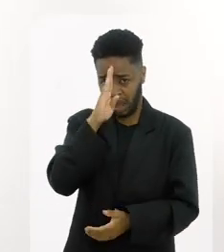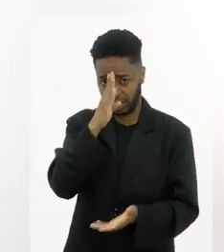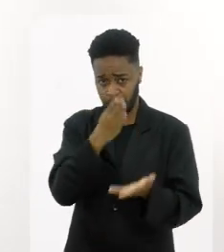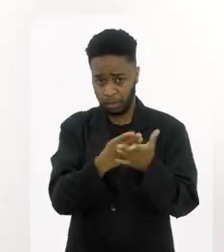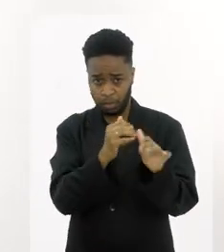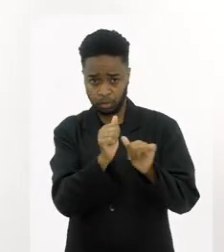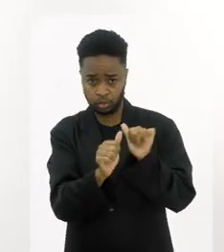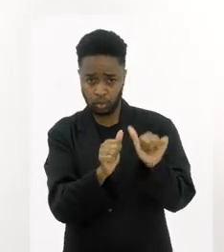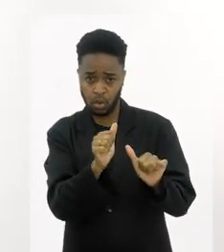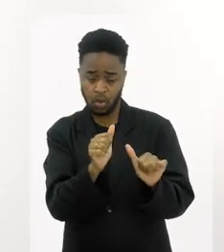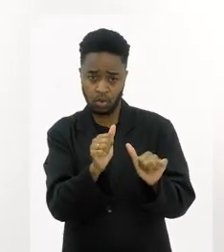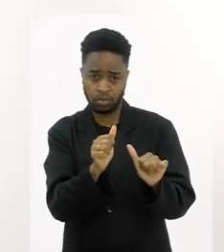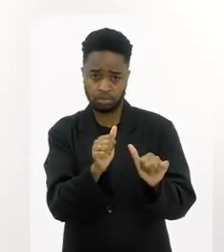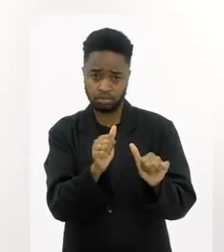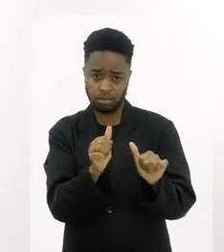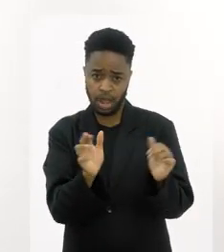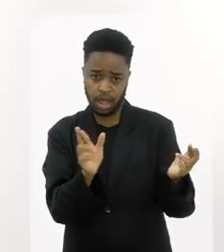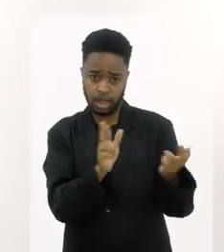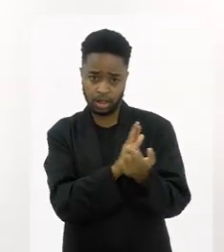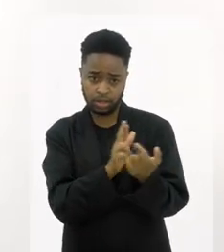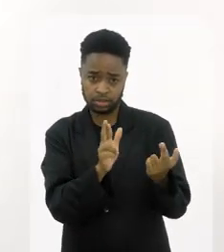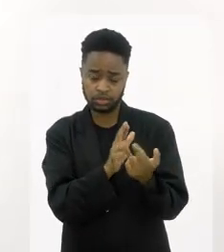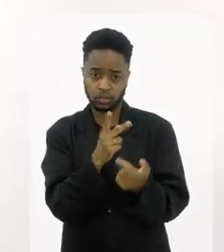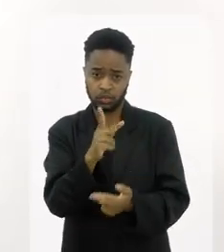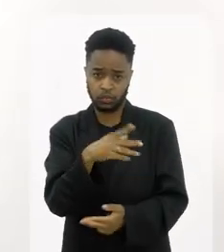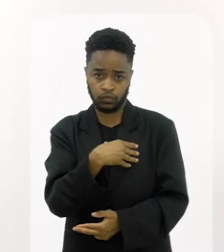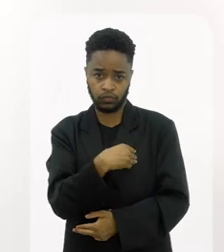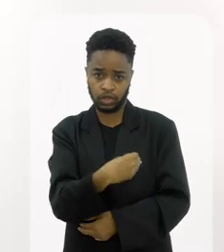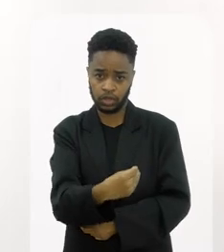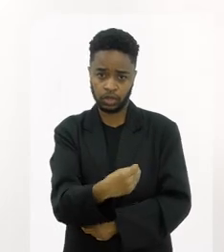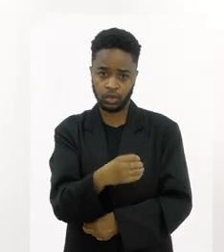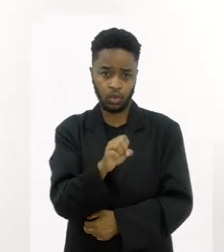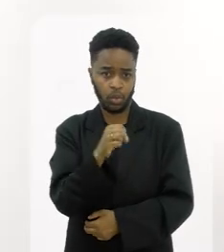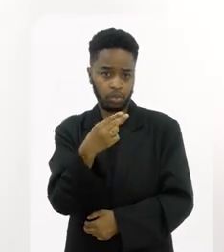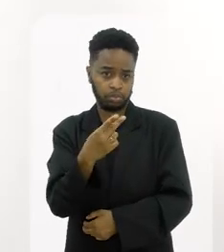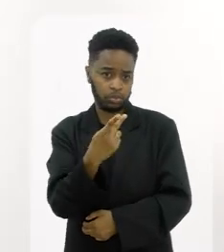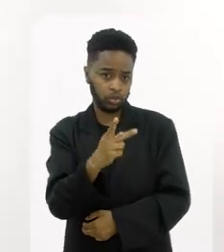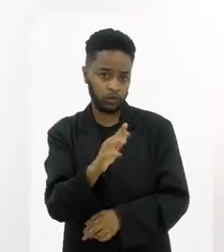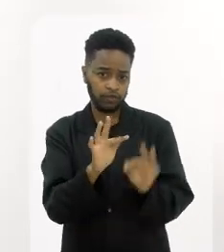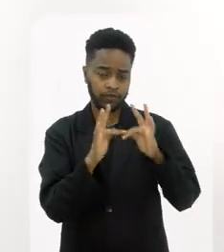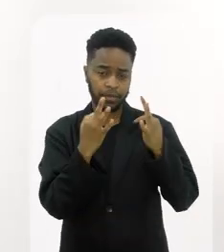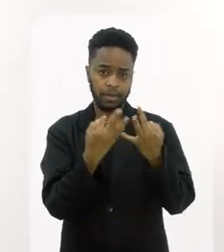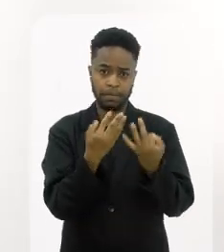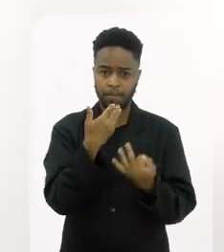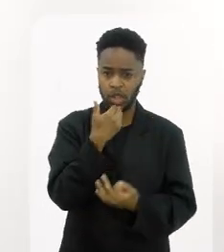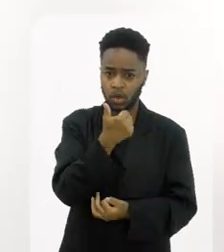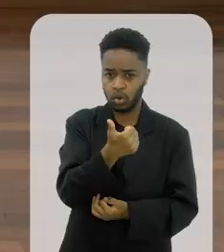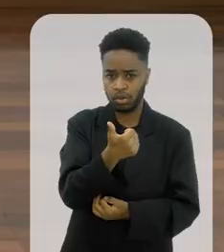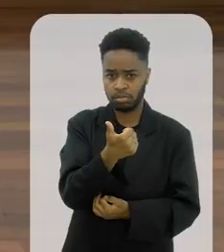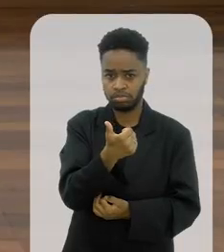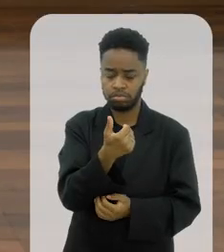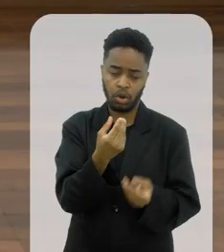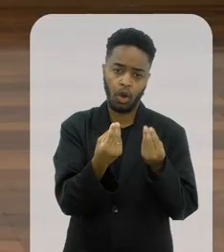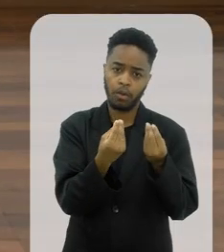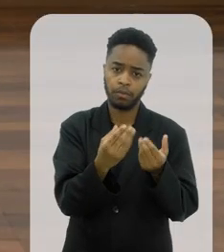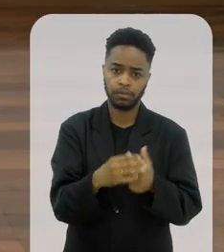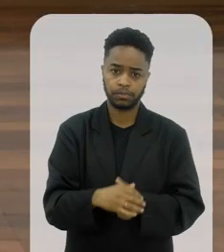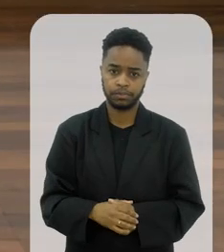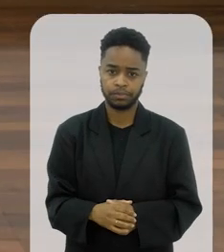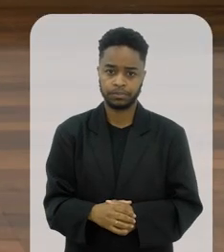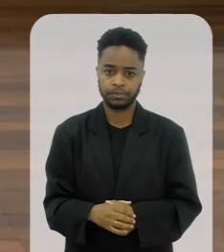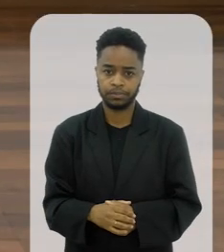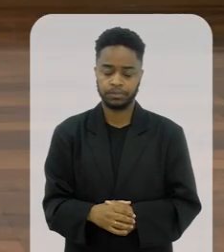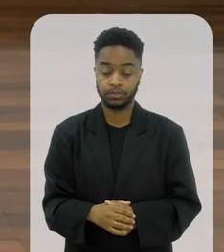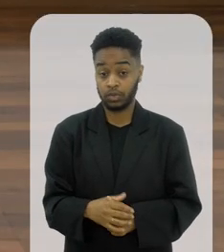que mudou ou alterou a sua relação com seus filhos, com a sua família? Melhorou de uma certa